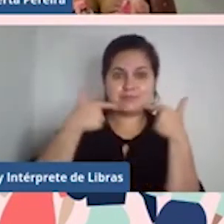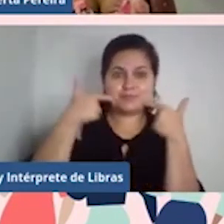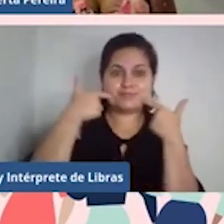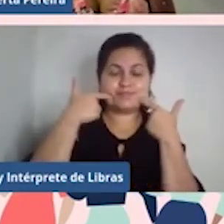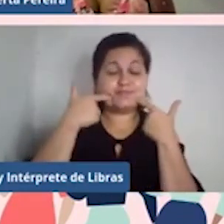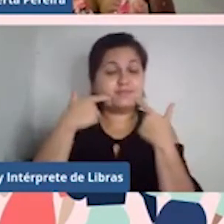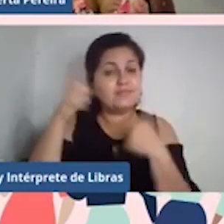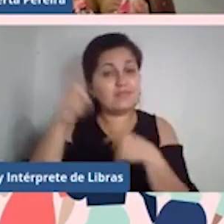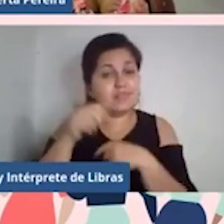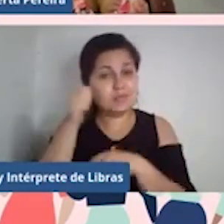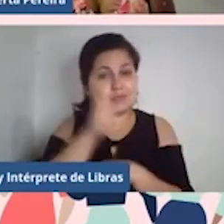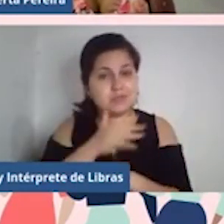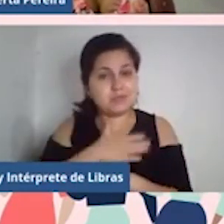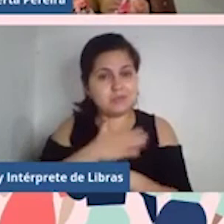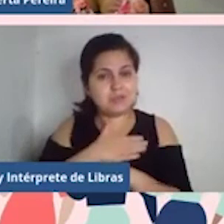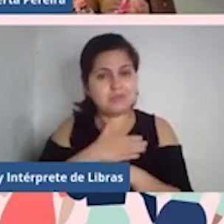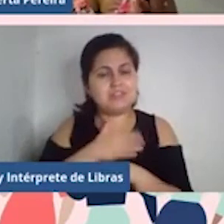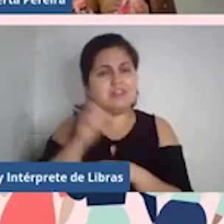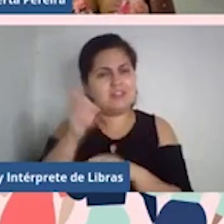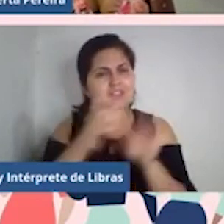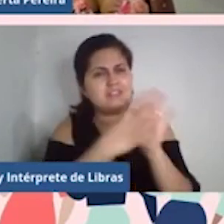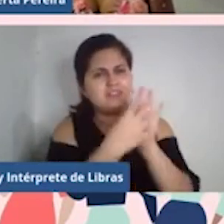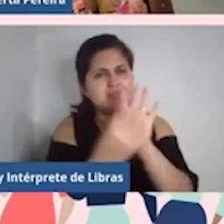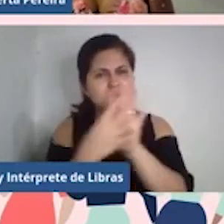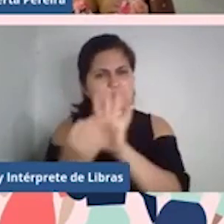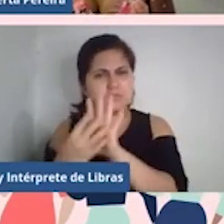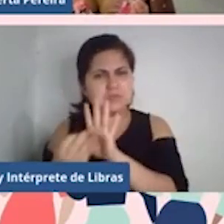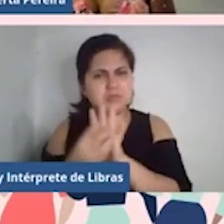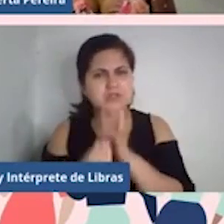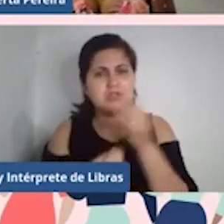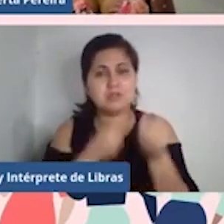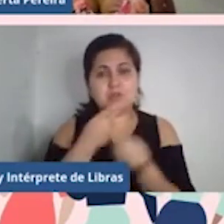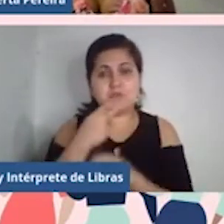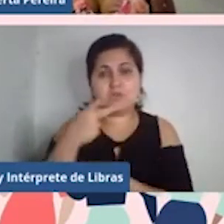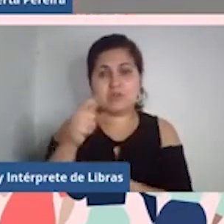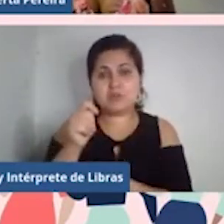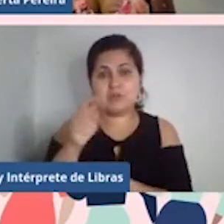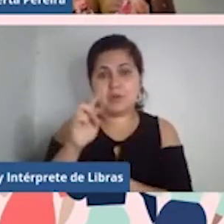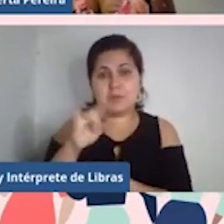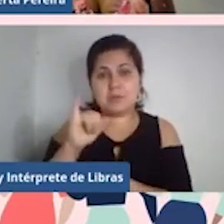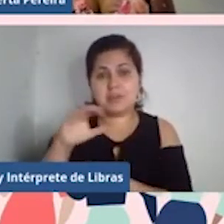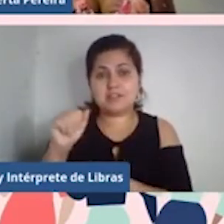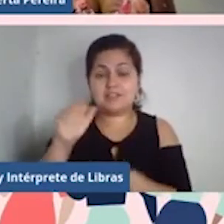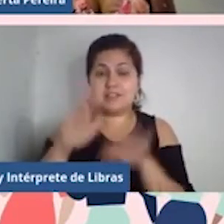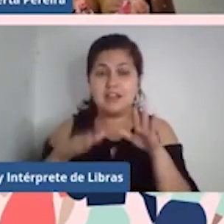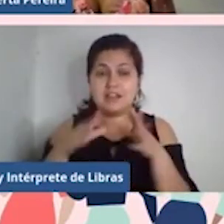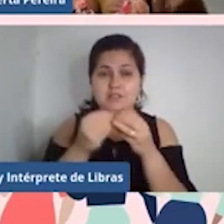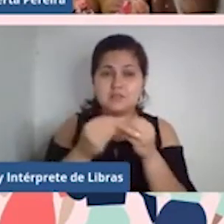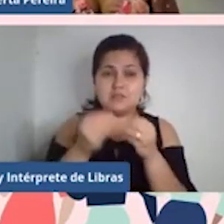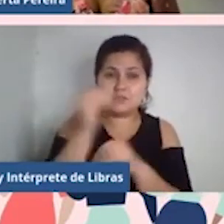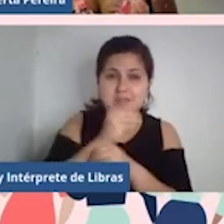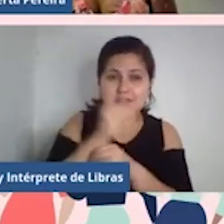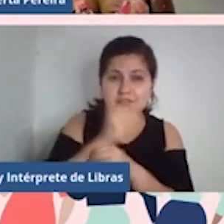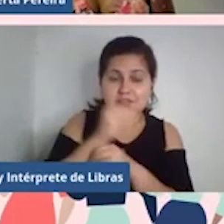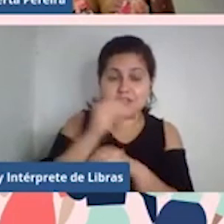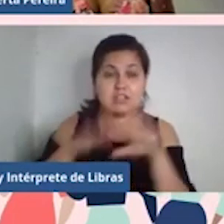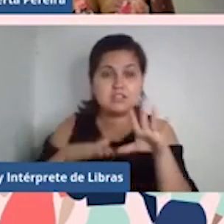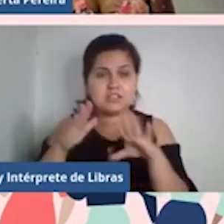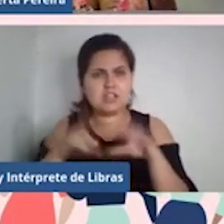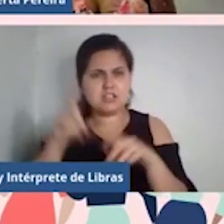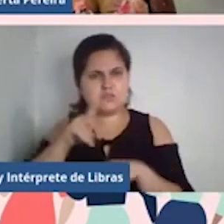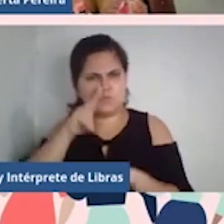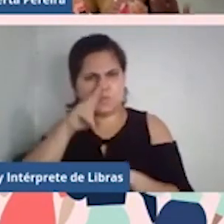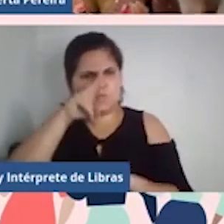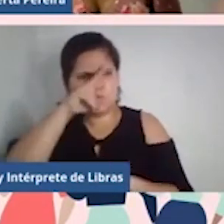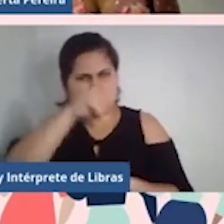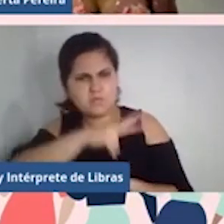ser mulher para mim é ser inspiração. Inspiração, como disse a Patrícia, às vezes pela fragilidade, às vezes por ser forte,